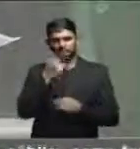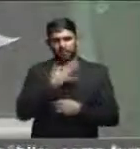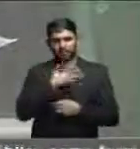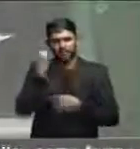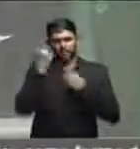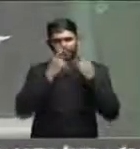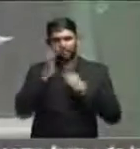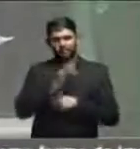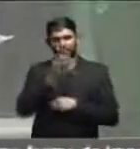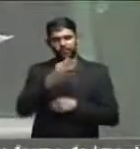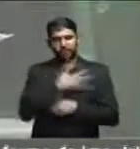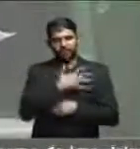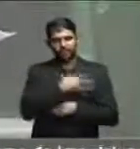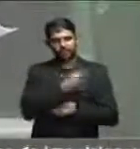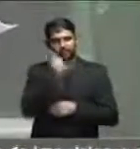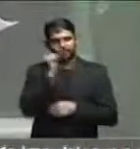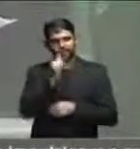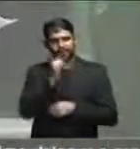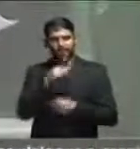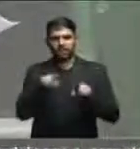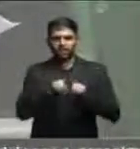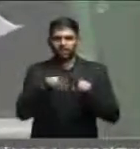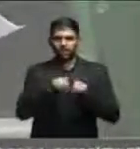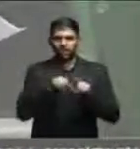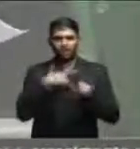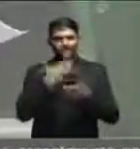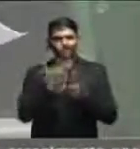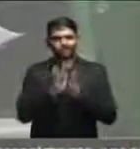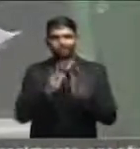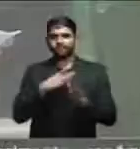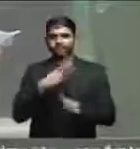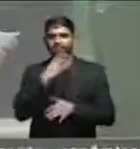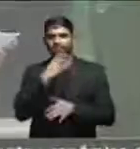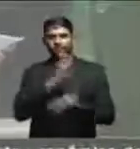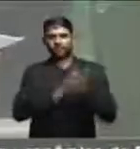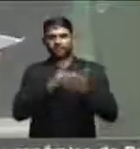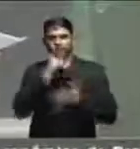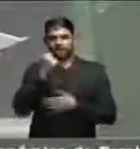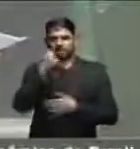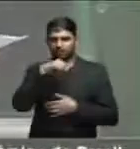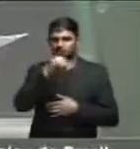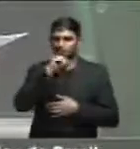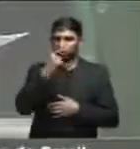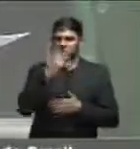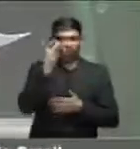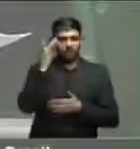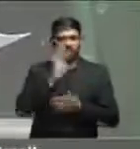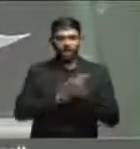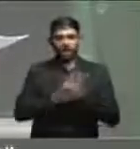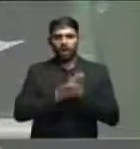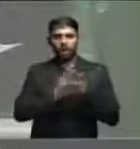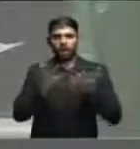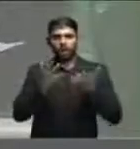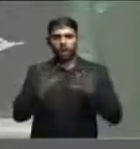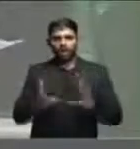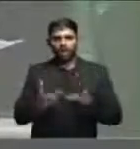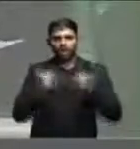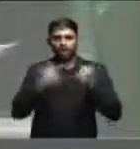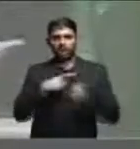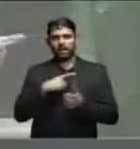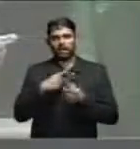preocupo com o futuro delas. E aqui eu desconheço um pai ou uma mãe que não queiram o melhor para os seus